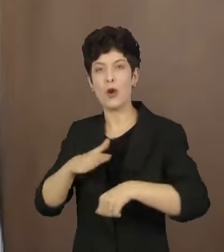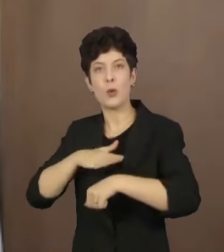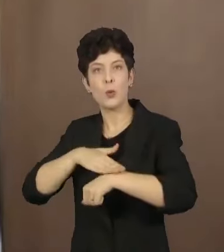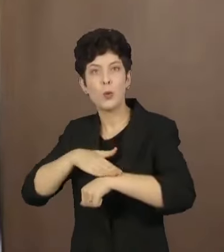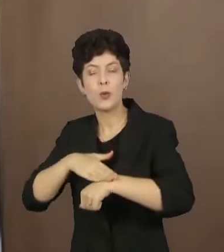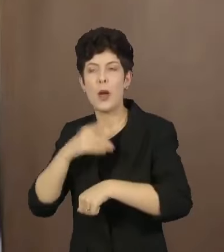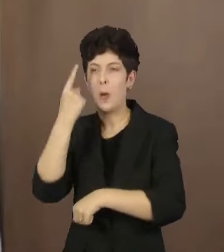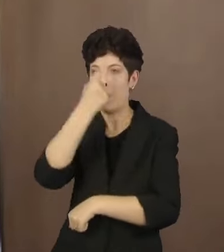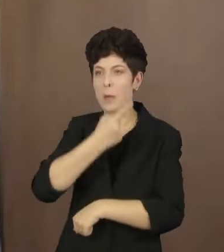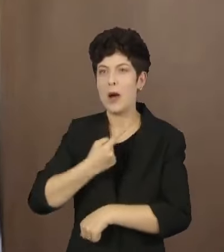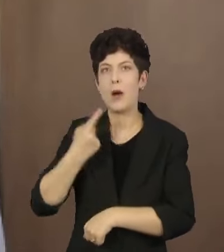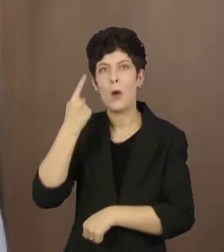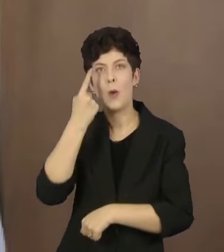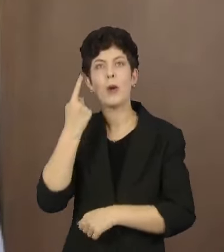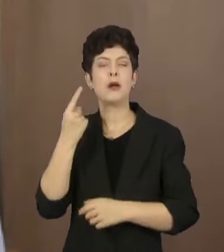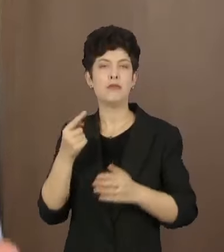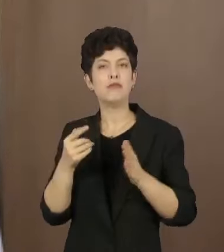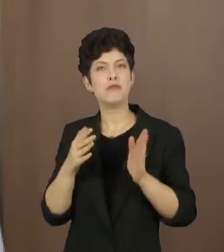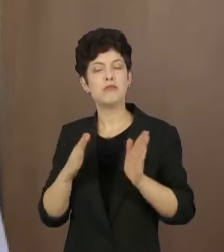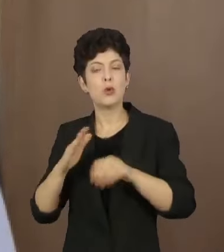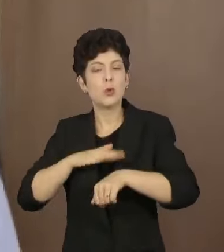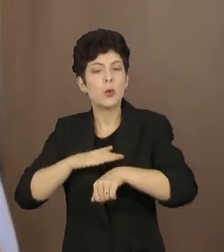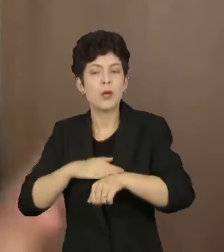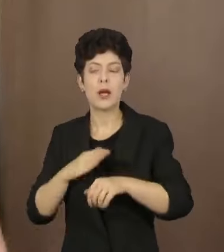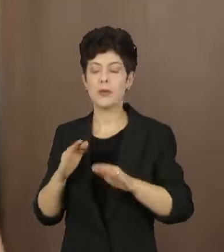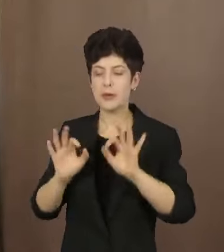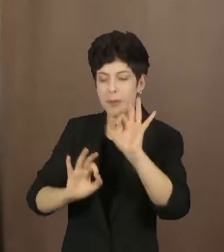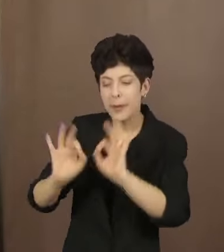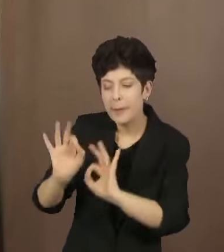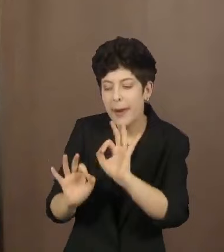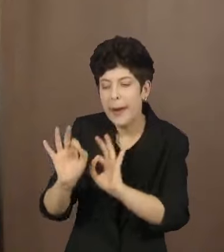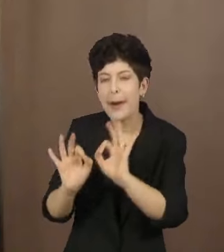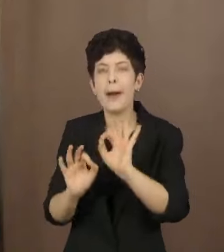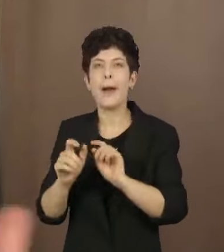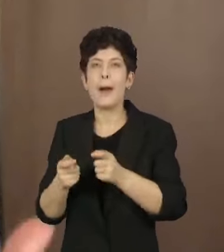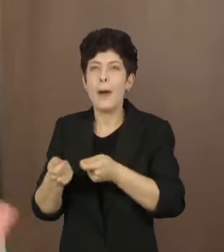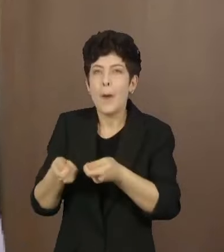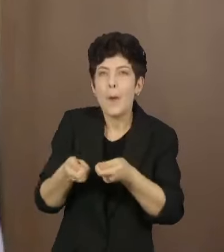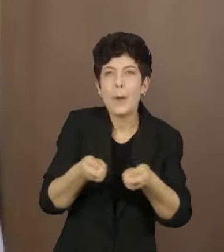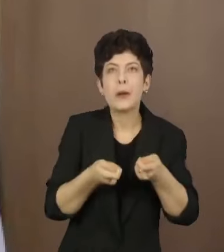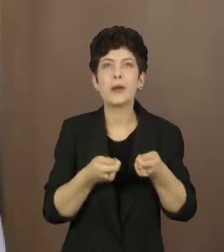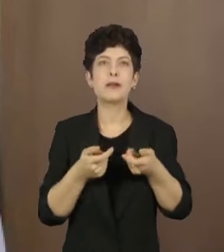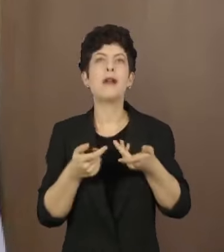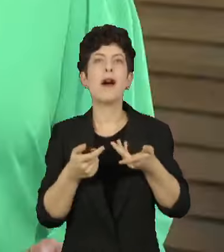menos uma hora por semana, para fazer essa análise preventiva da vida financeira